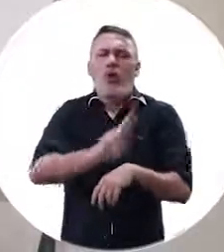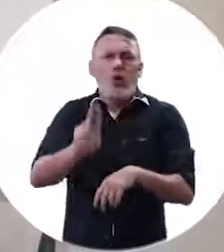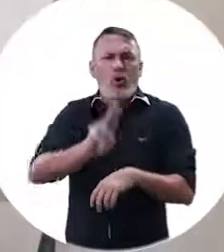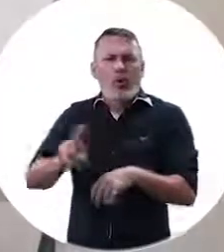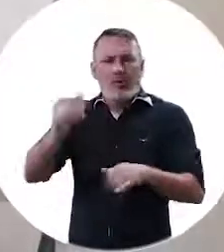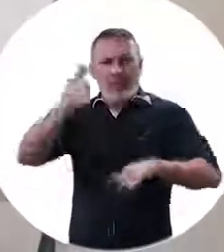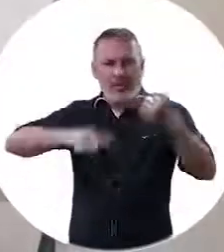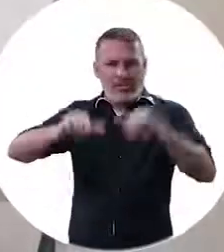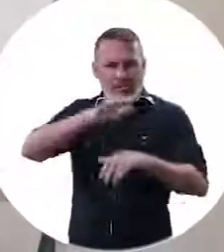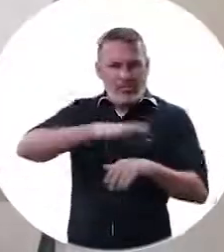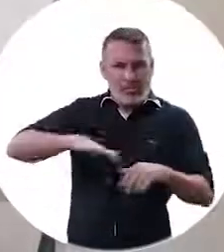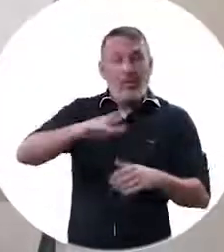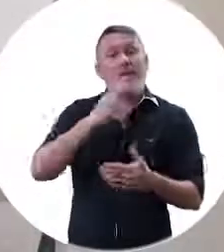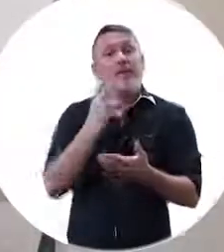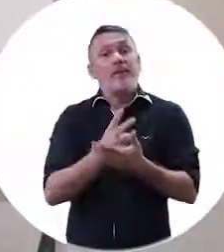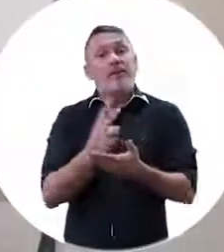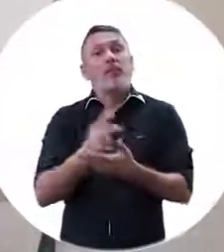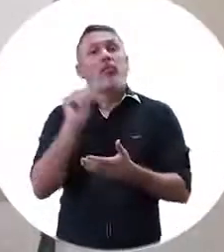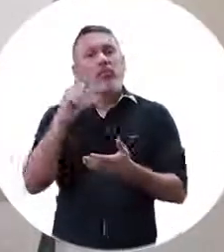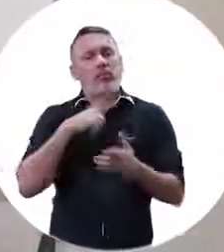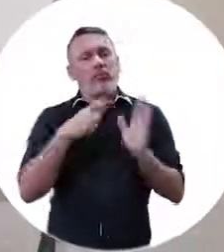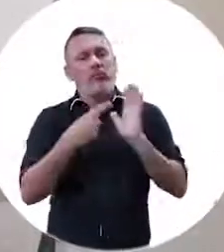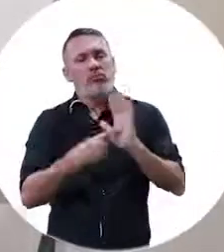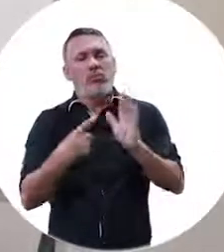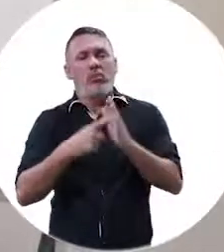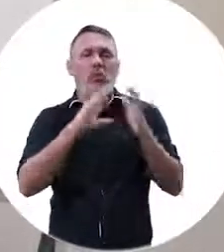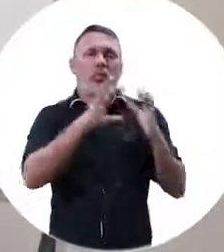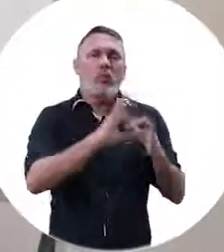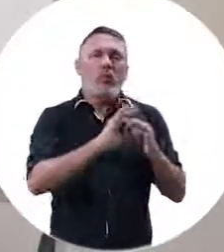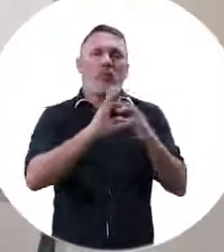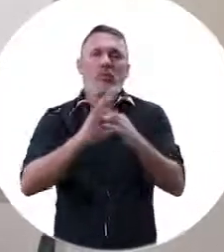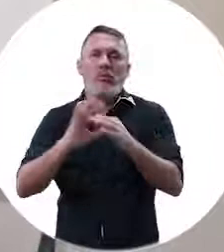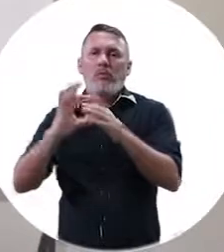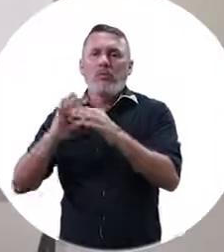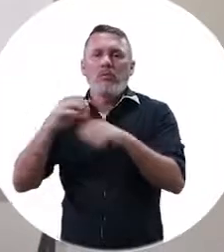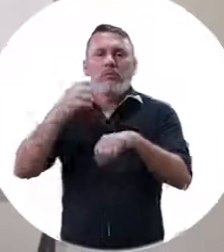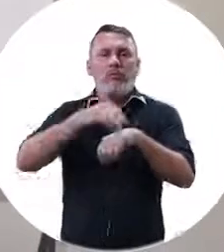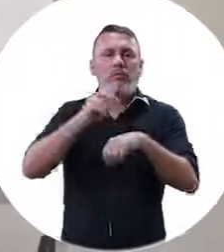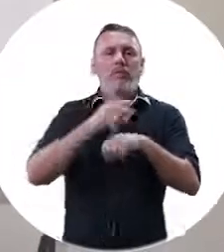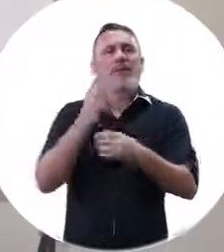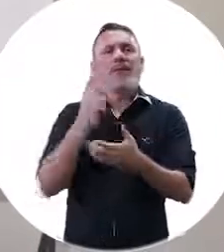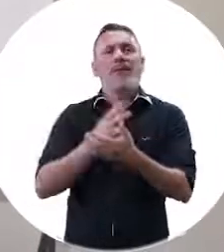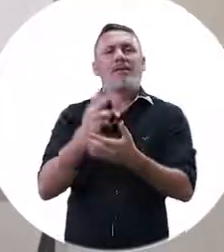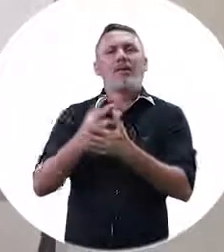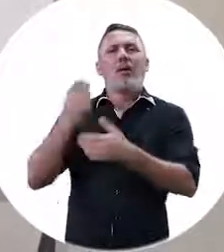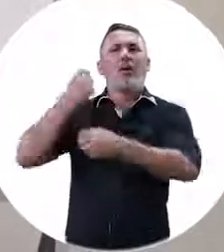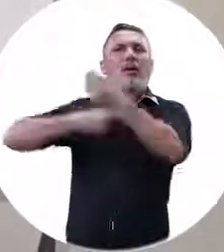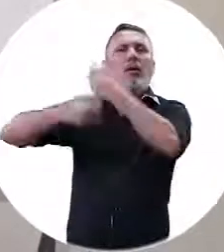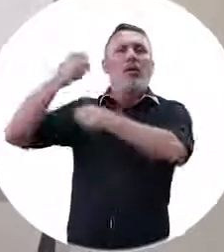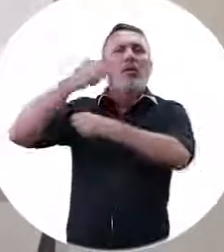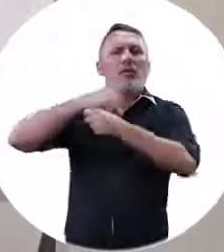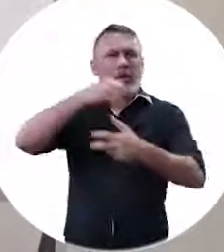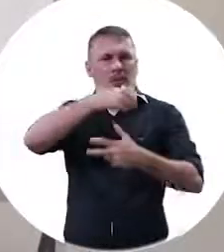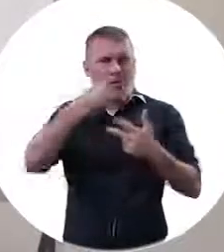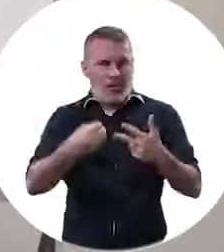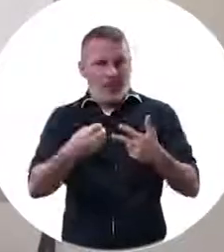nome para todos esses compostos orgânicos, sempre contextualizando alguns que sempre